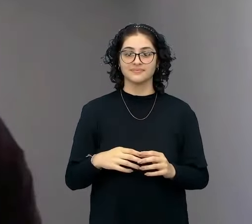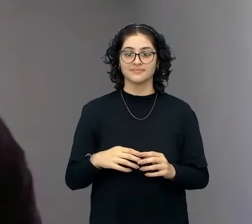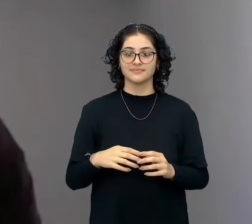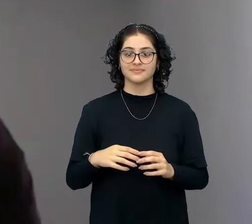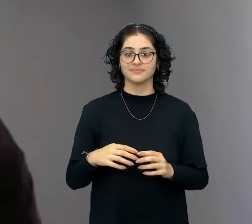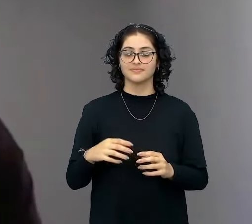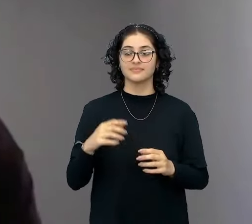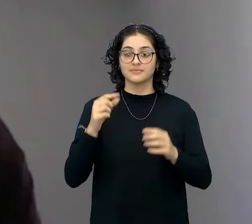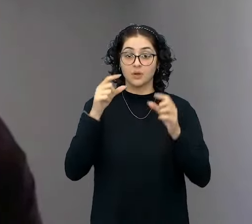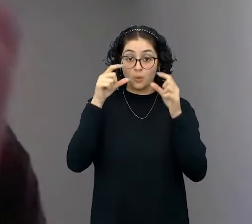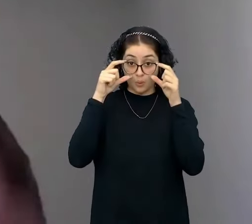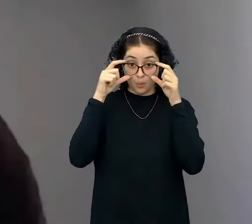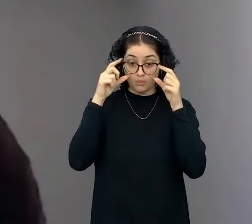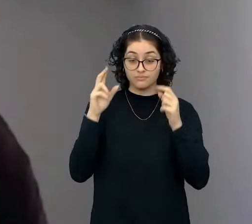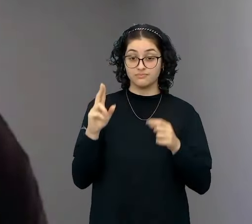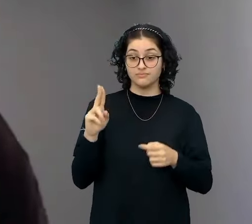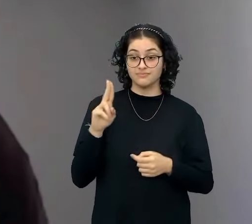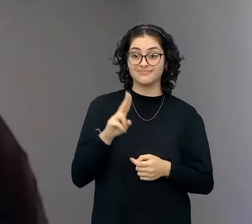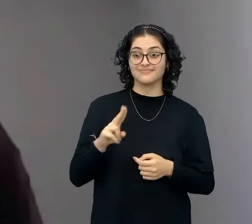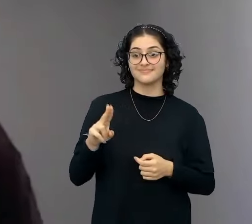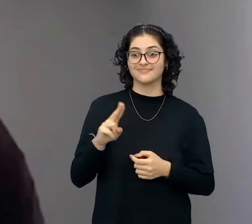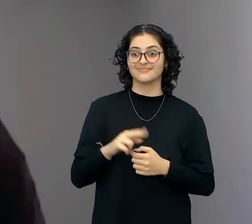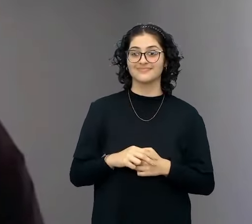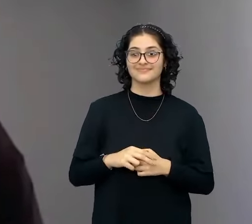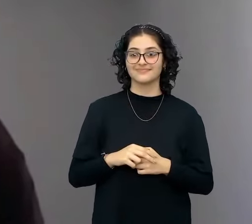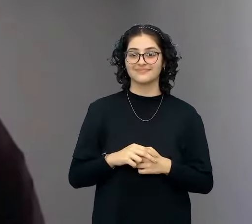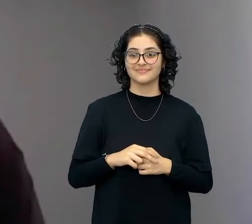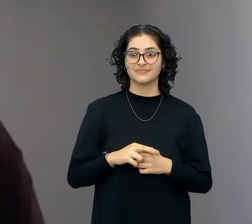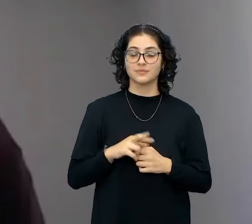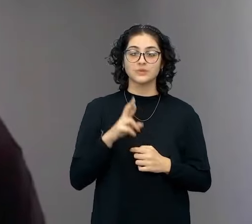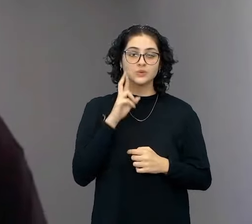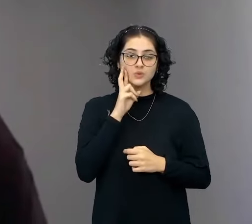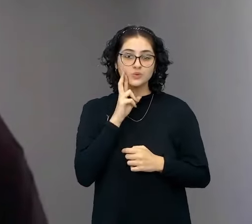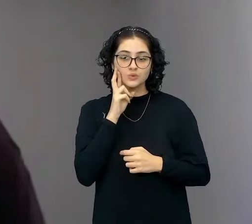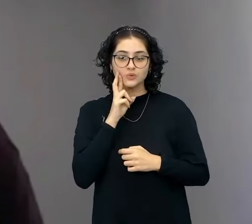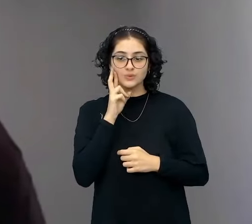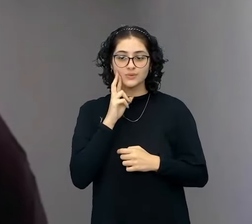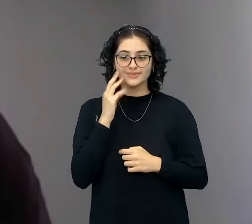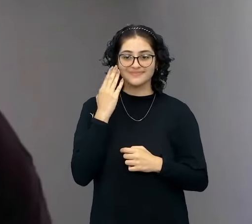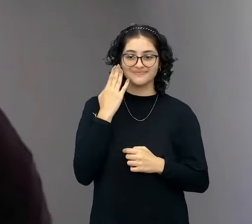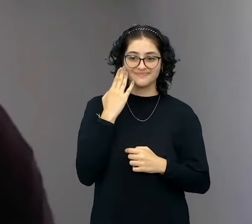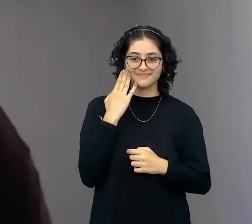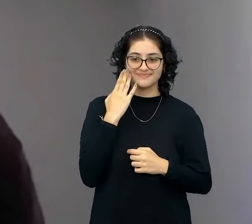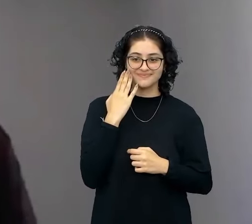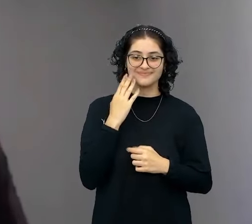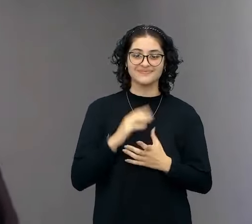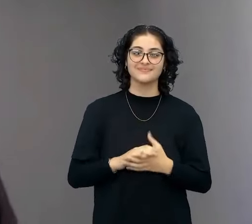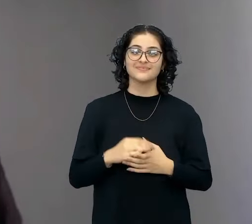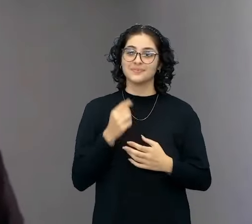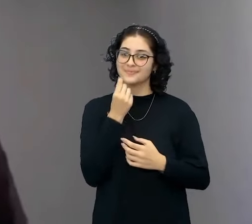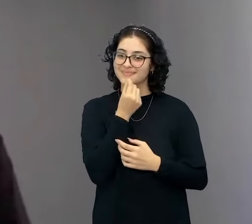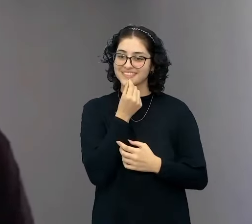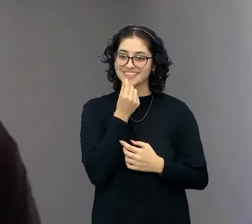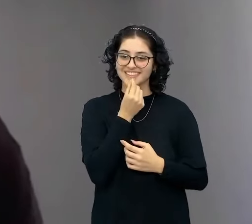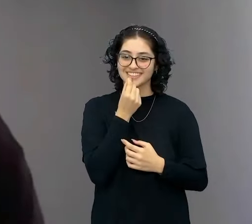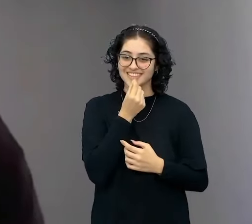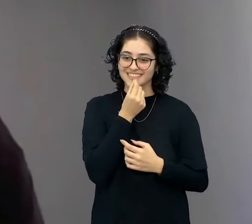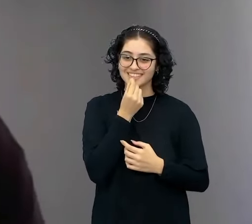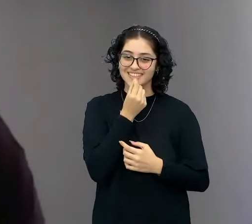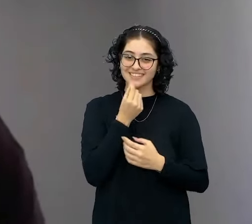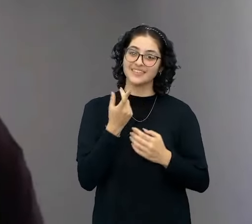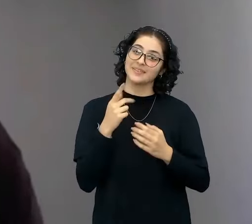Uso um óculos, cor rosé. Passei um batonzinho, né, para estar aqui junto